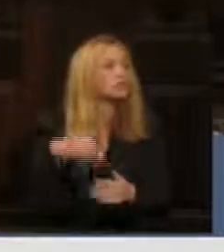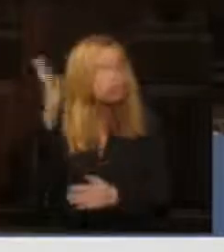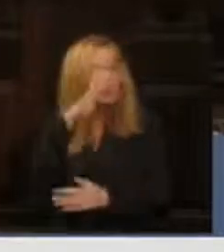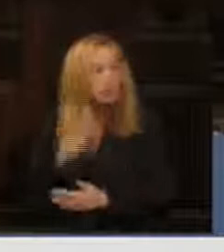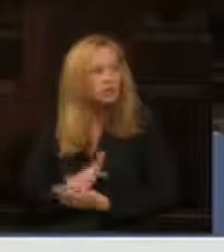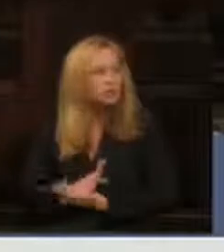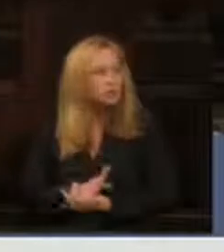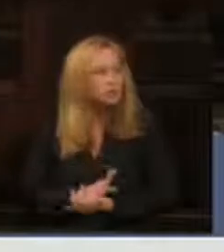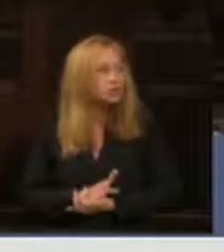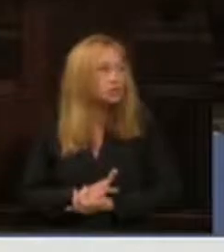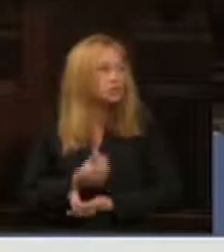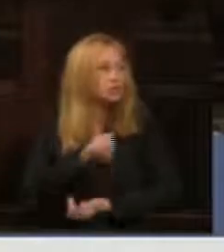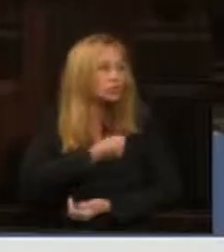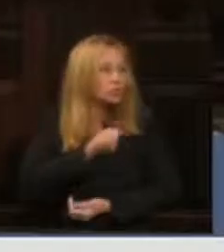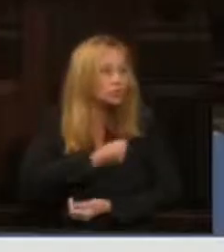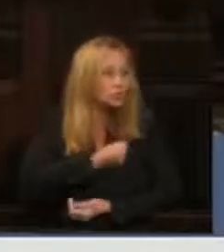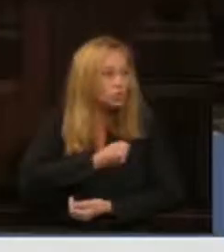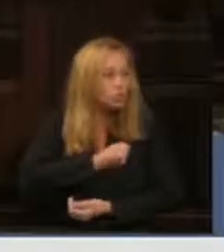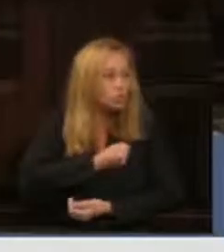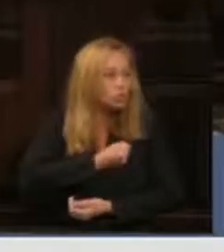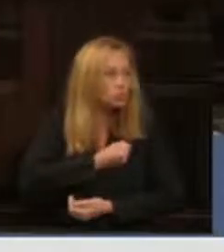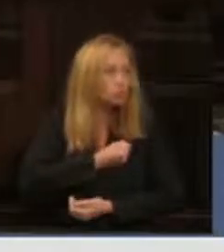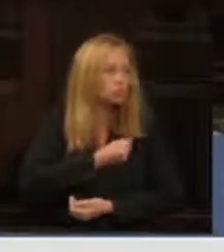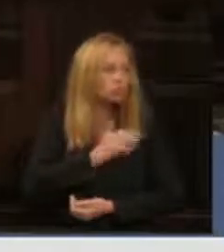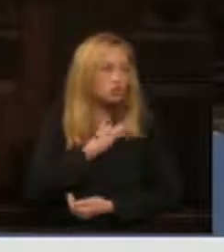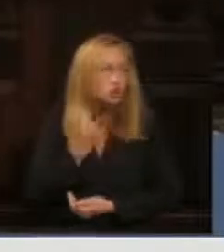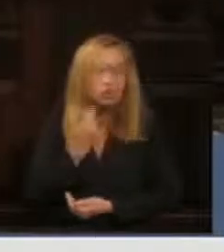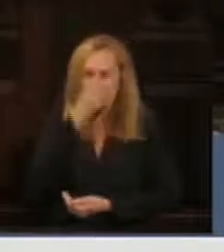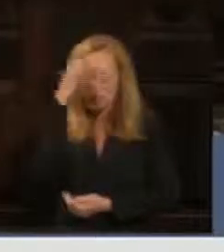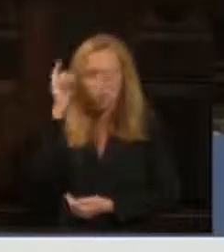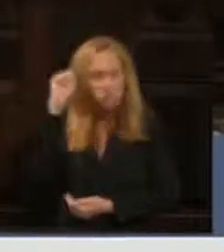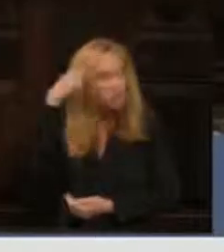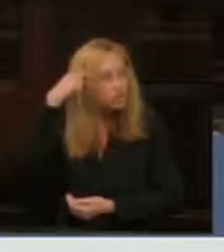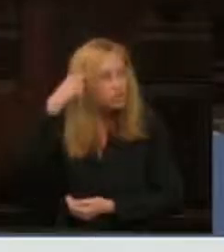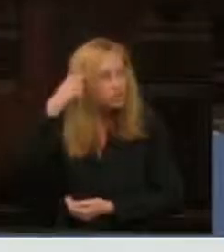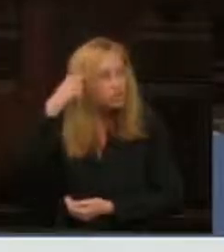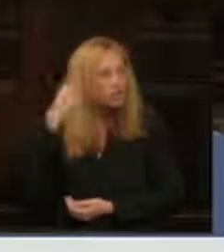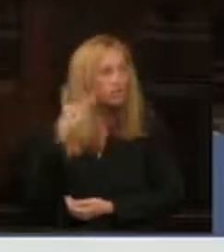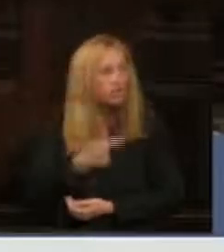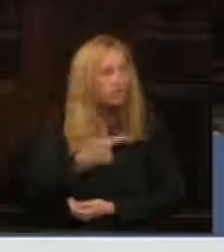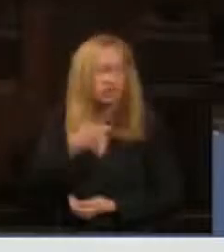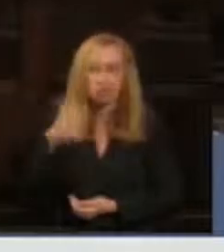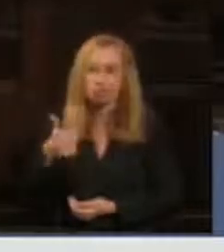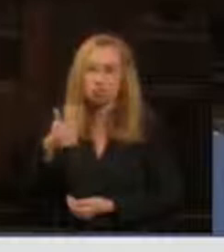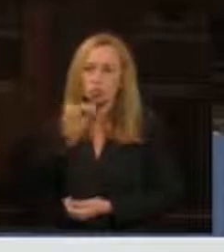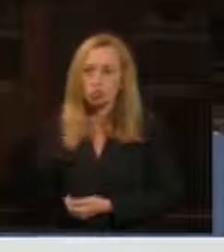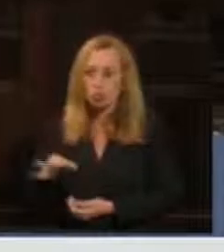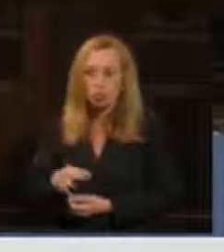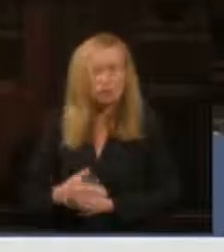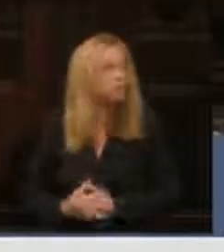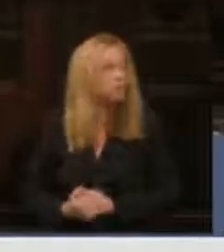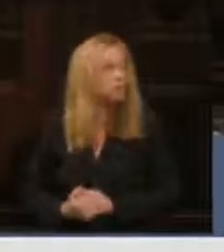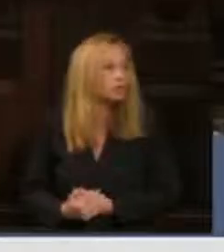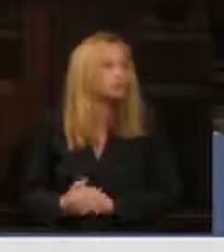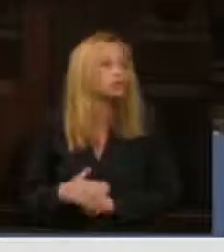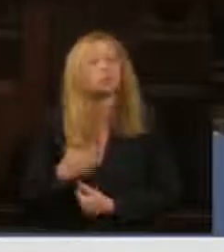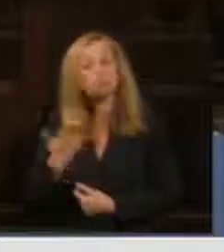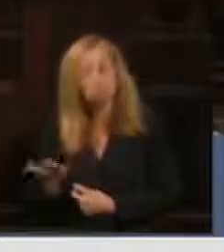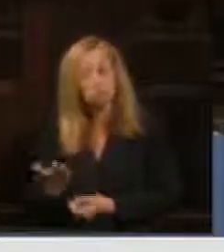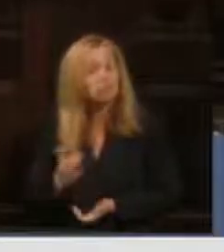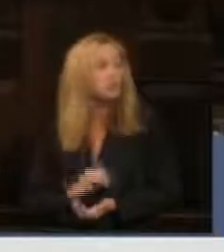a taxa de homicídio da população negra saltou 21%. Enquanto